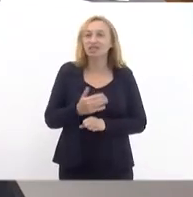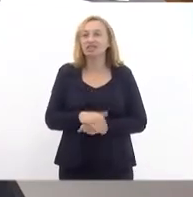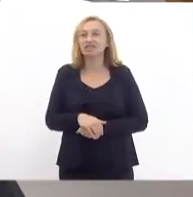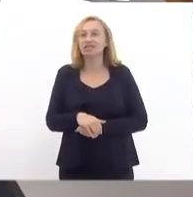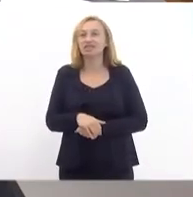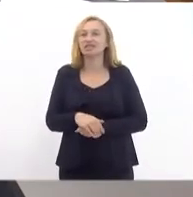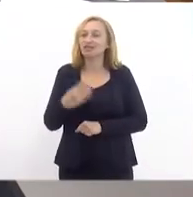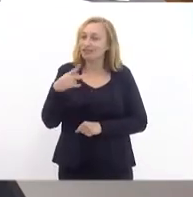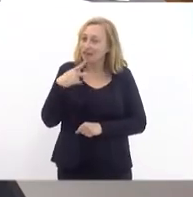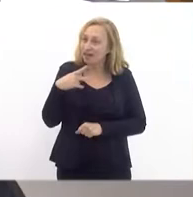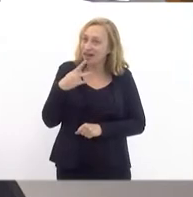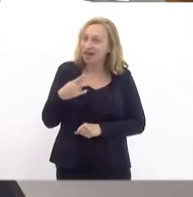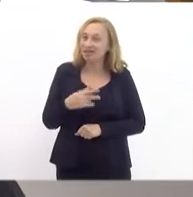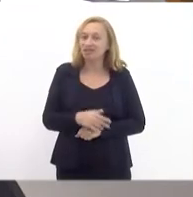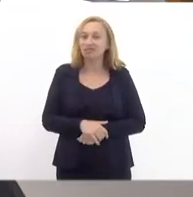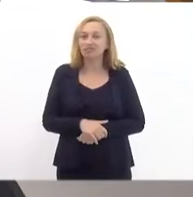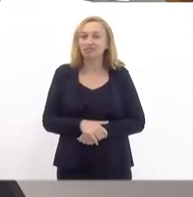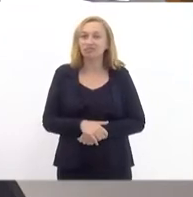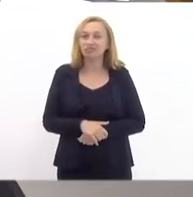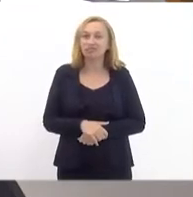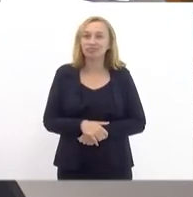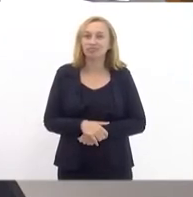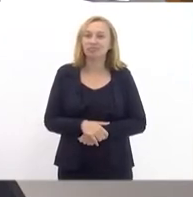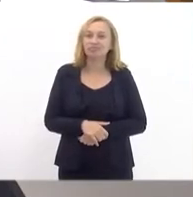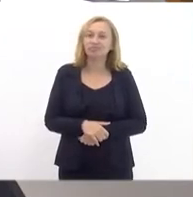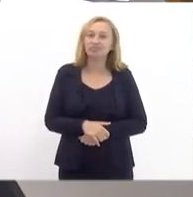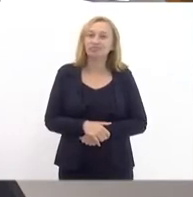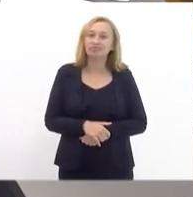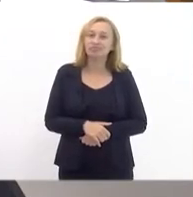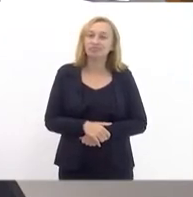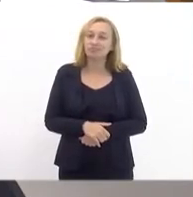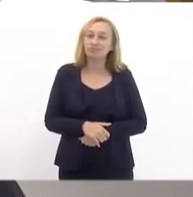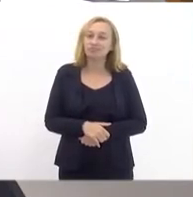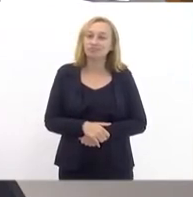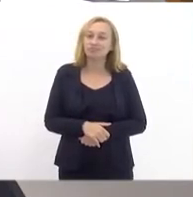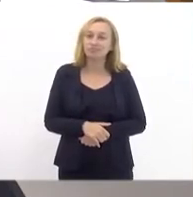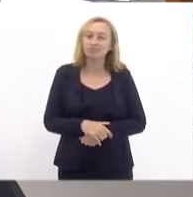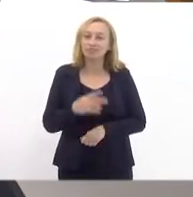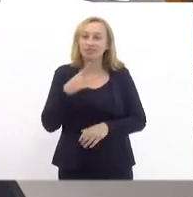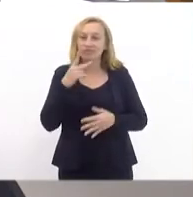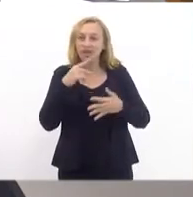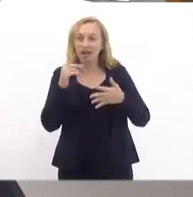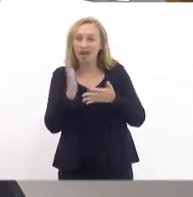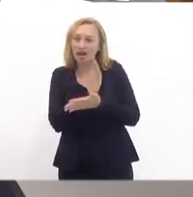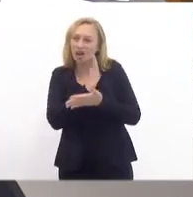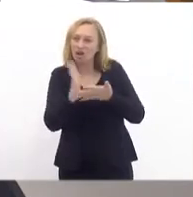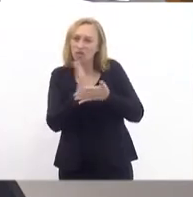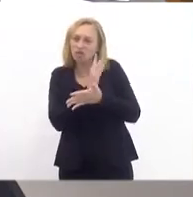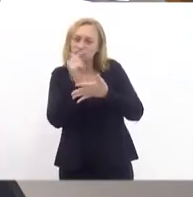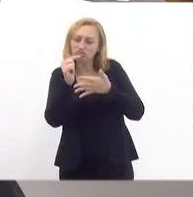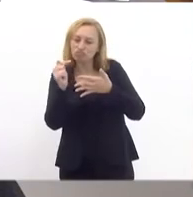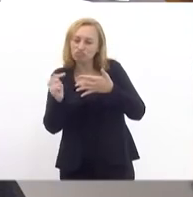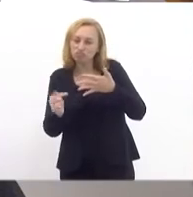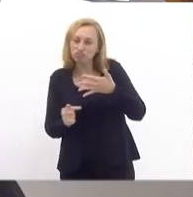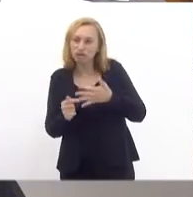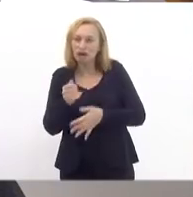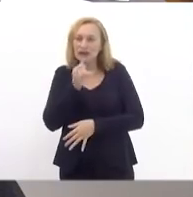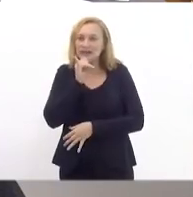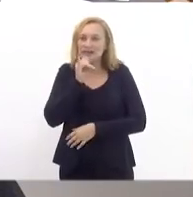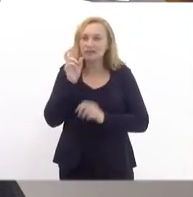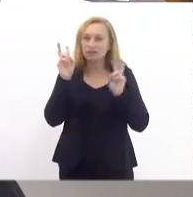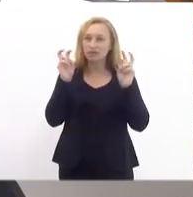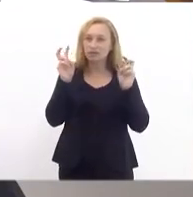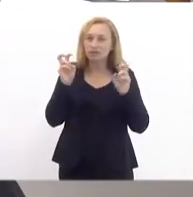intervenção feita por você, eu gostaria de pontuar algumas questões. Por exemplo, a